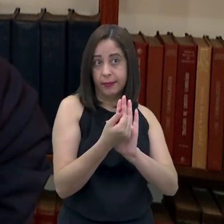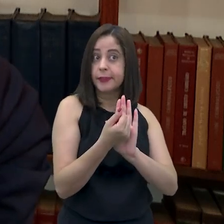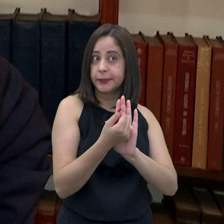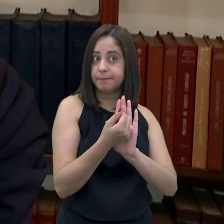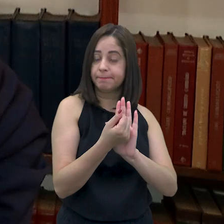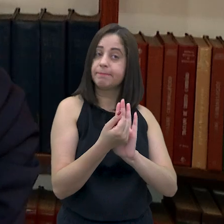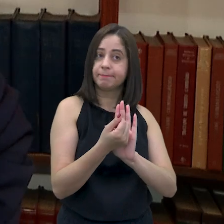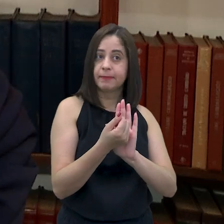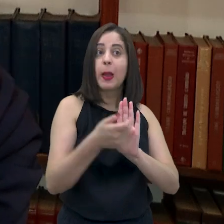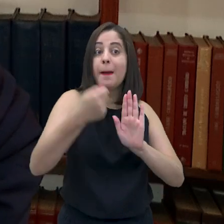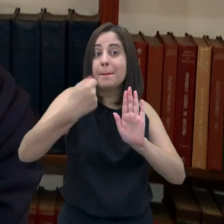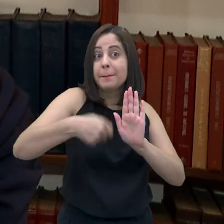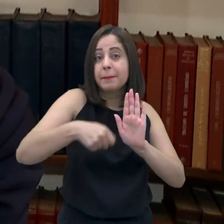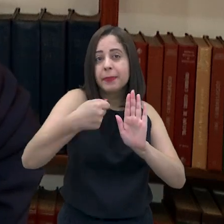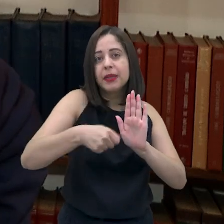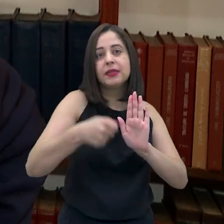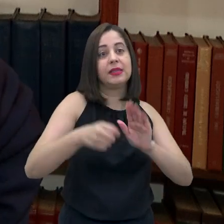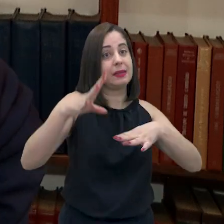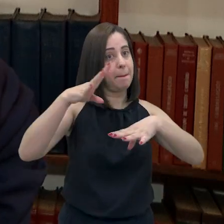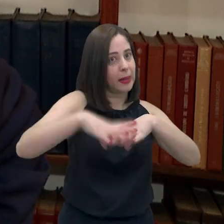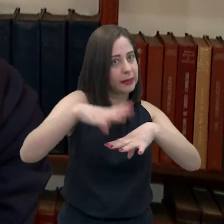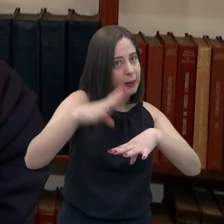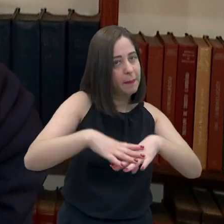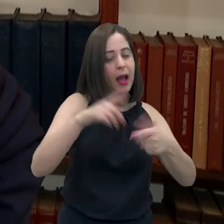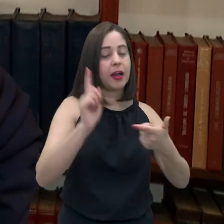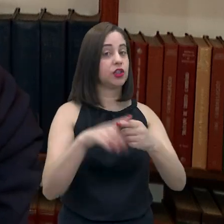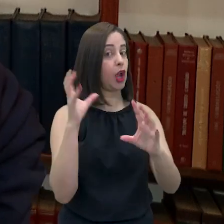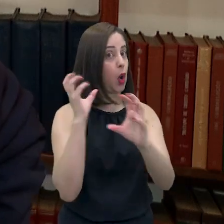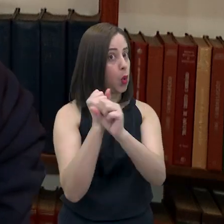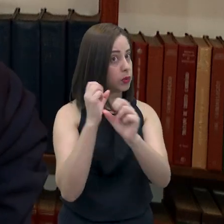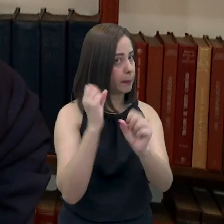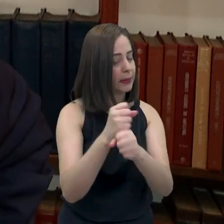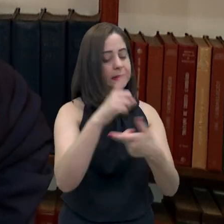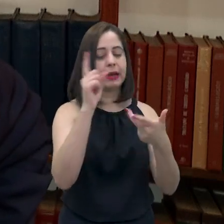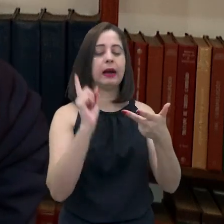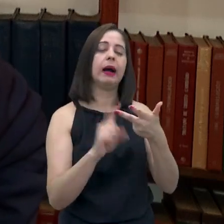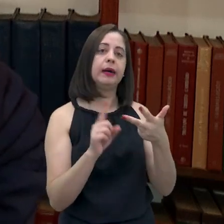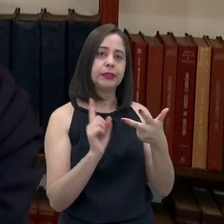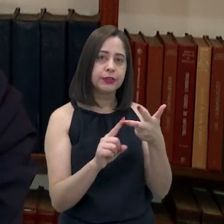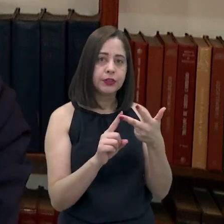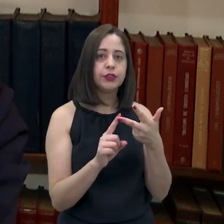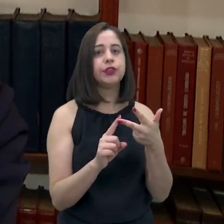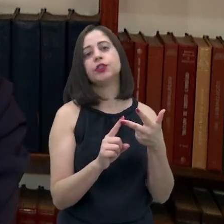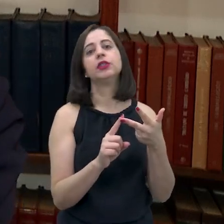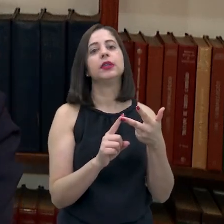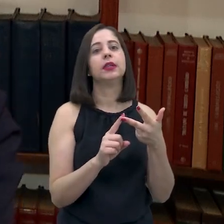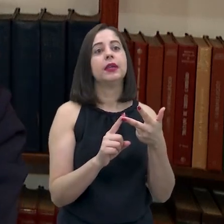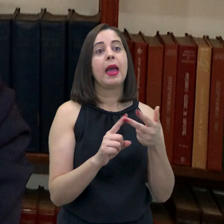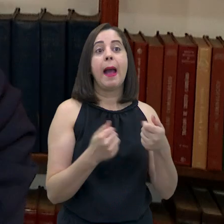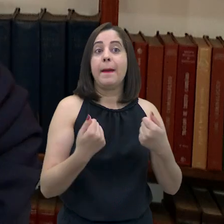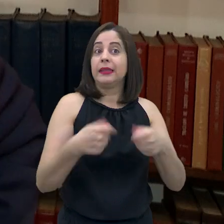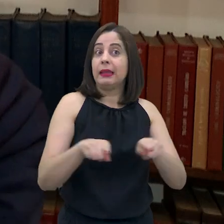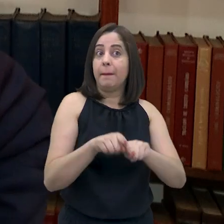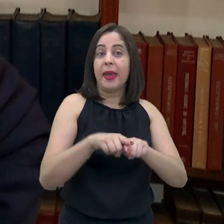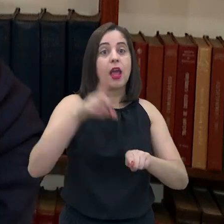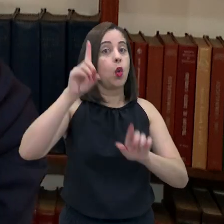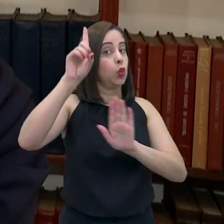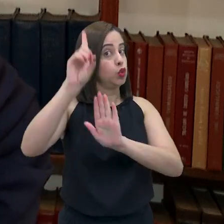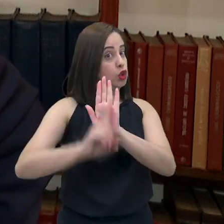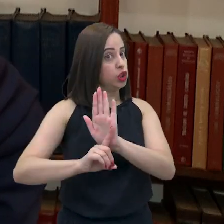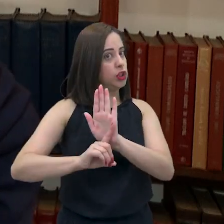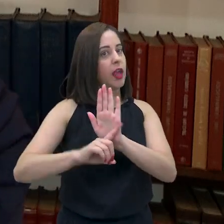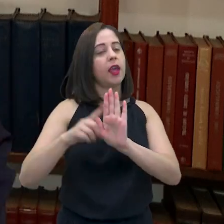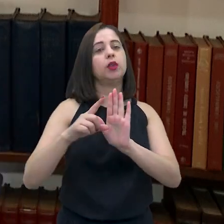dessas. A lei orçamentária, ela precisa da matemática, ela precisa da contabilidade pública, ela precisa do direito